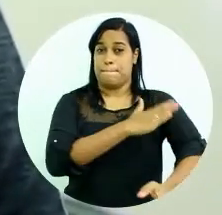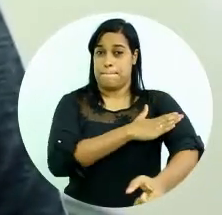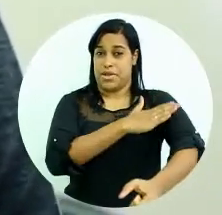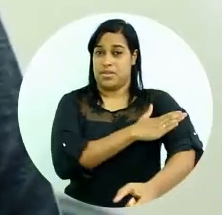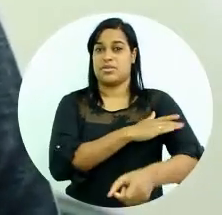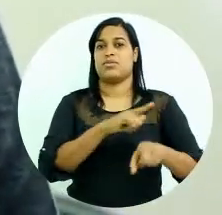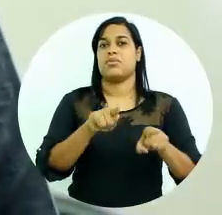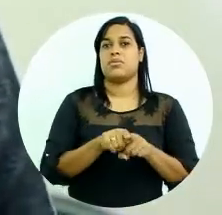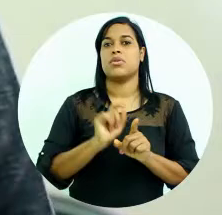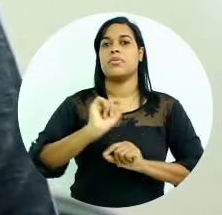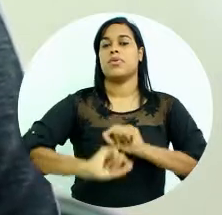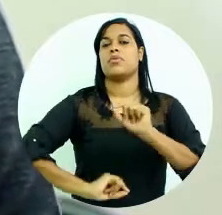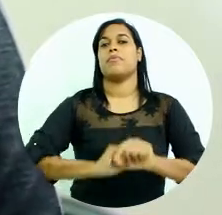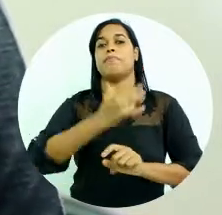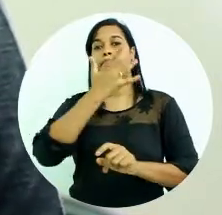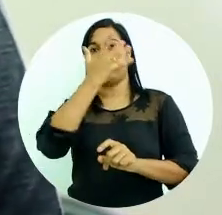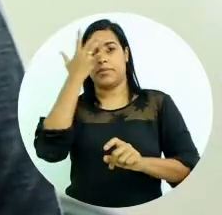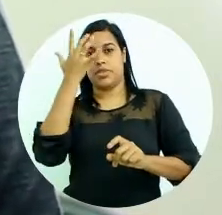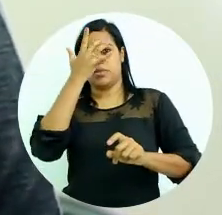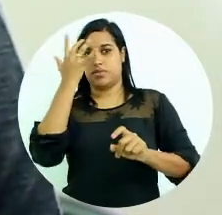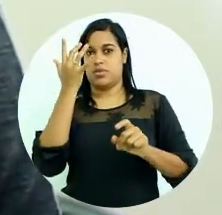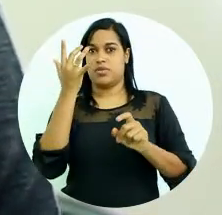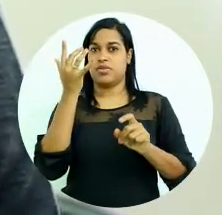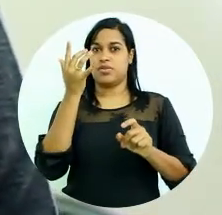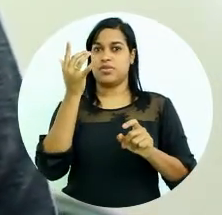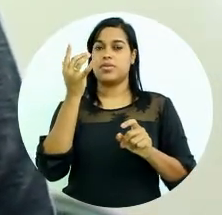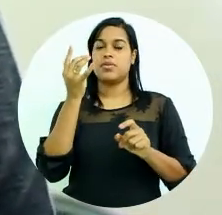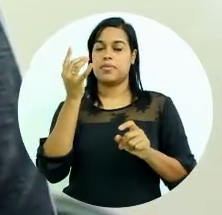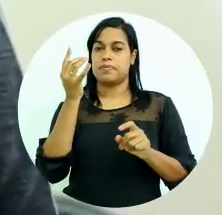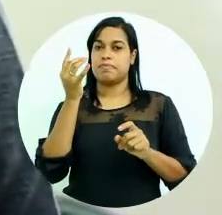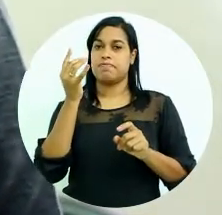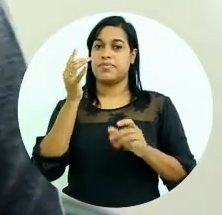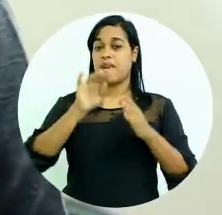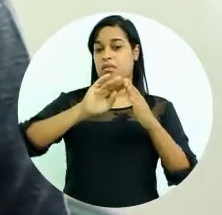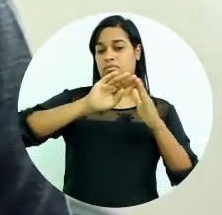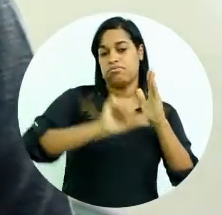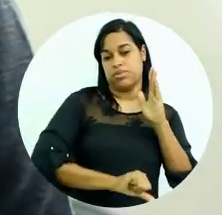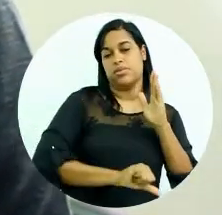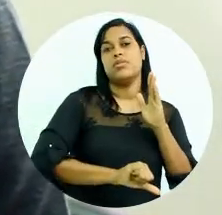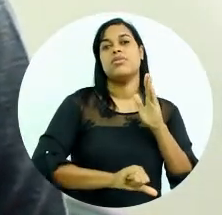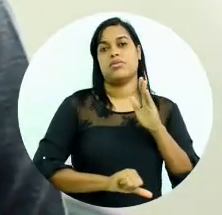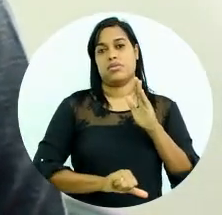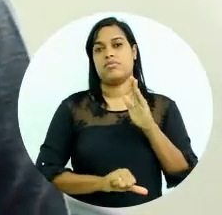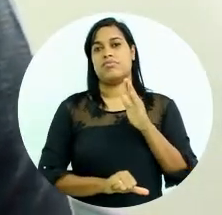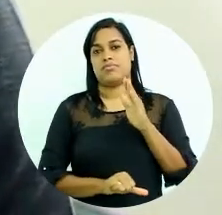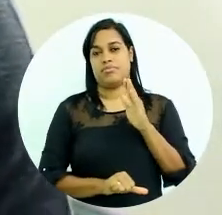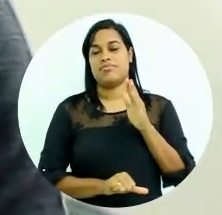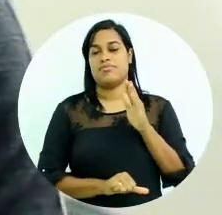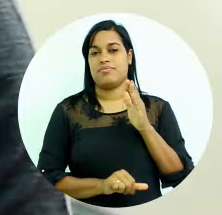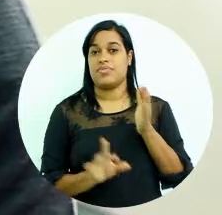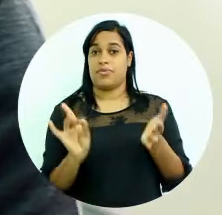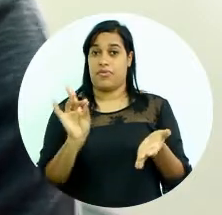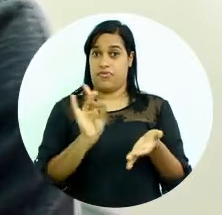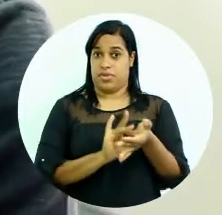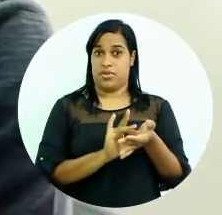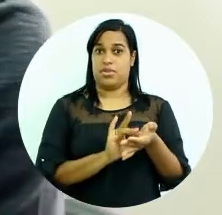trabalho braçal, eram tidas como pessoas numa condição inferior.